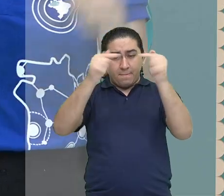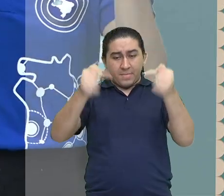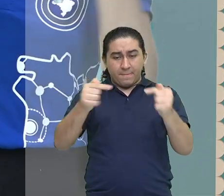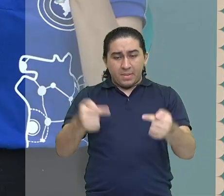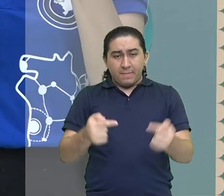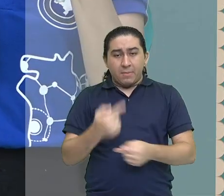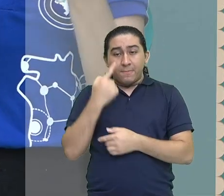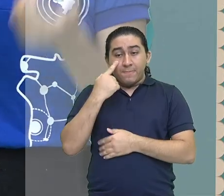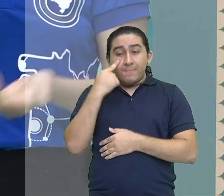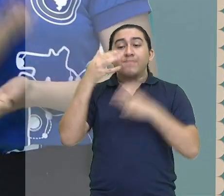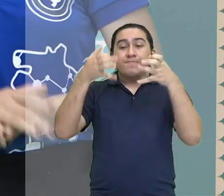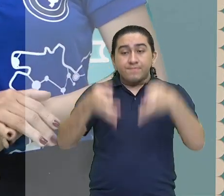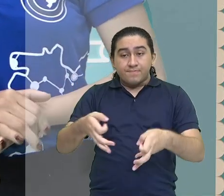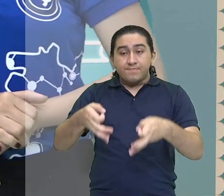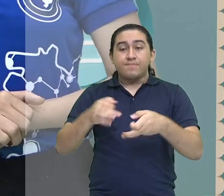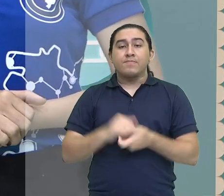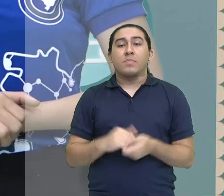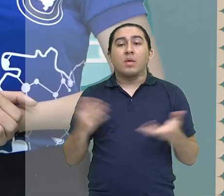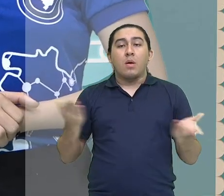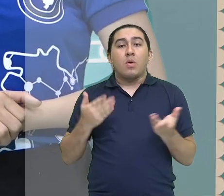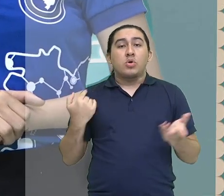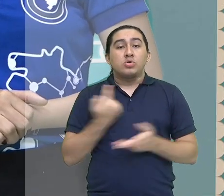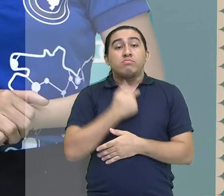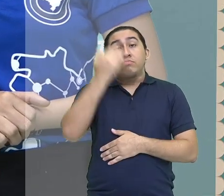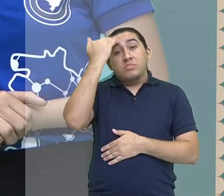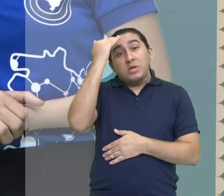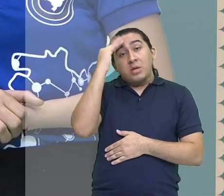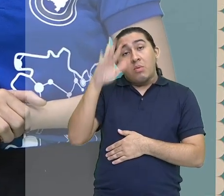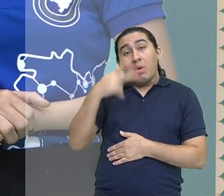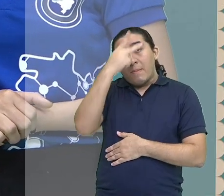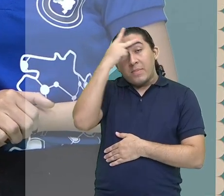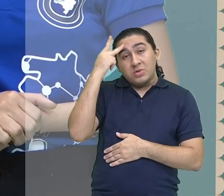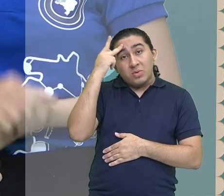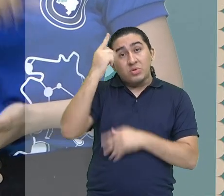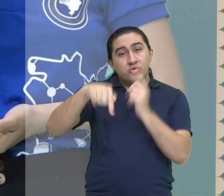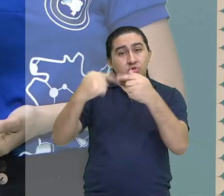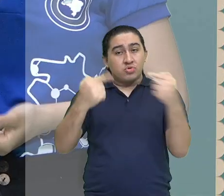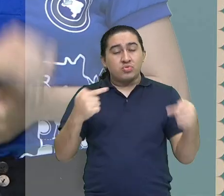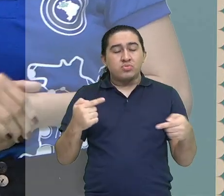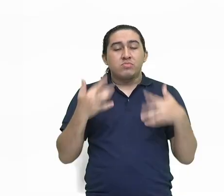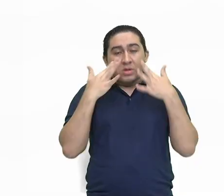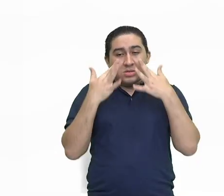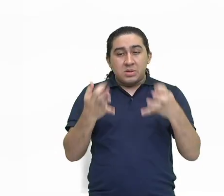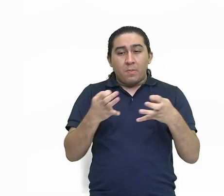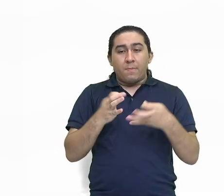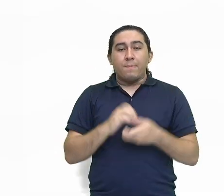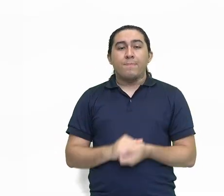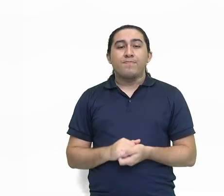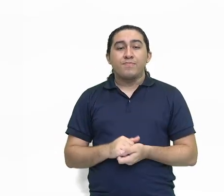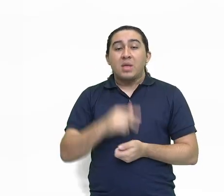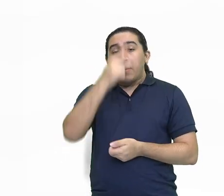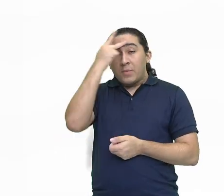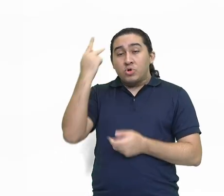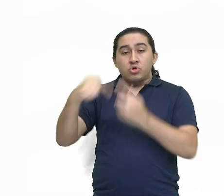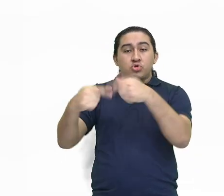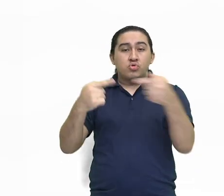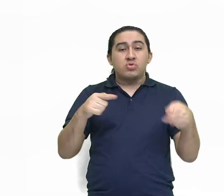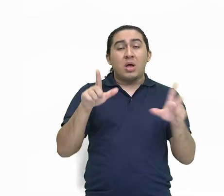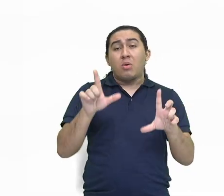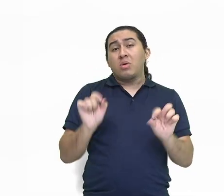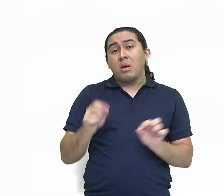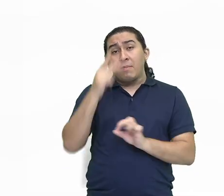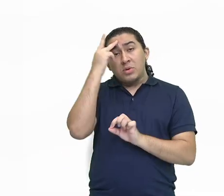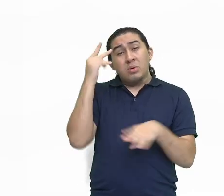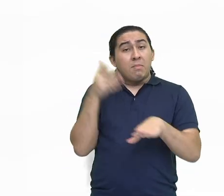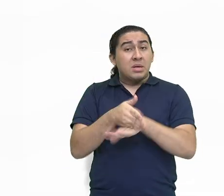amaram. Beleza? Agora vamos entender quem são as pessoas do discurso. Vejam aí. As pessoas do discurso são os